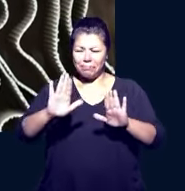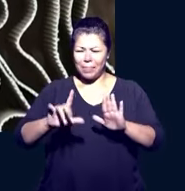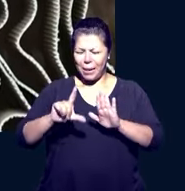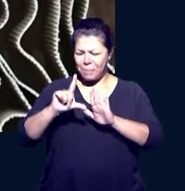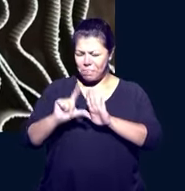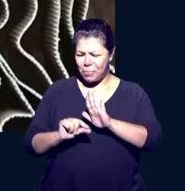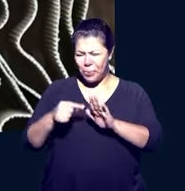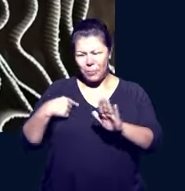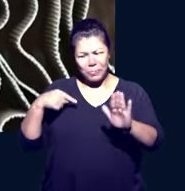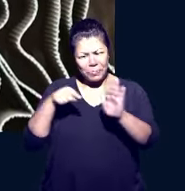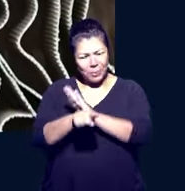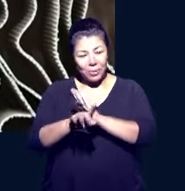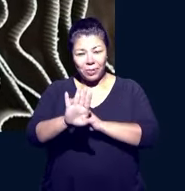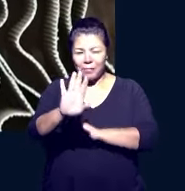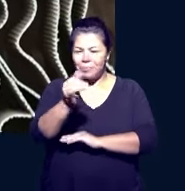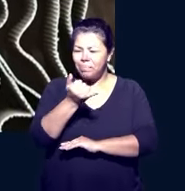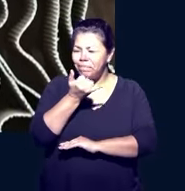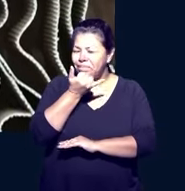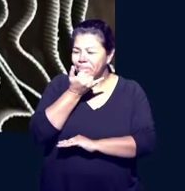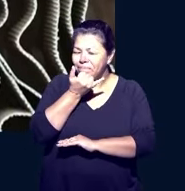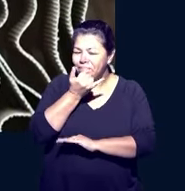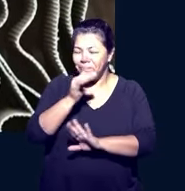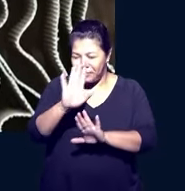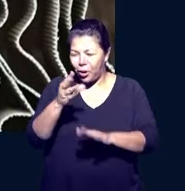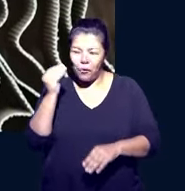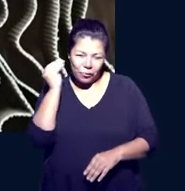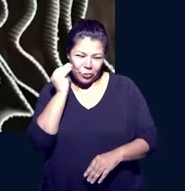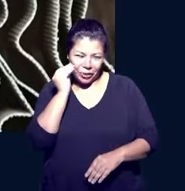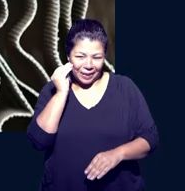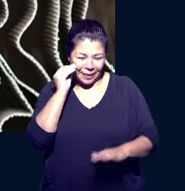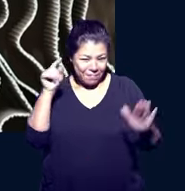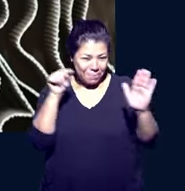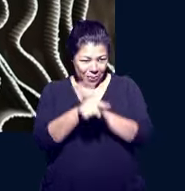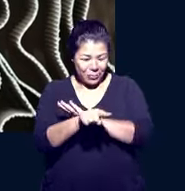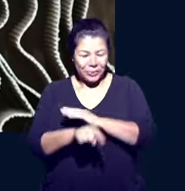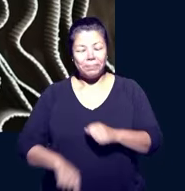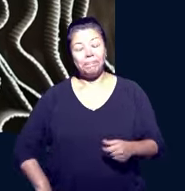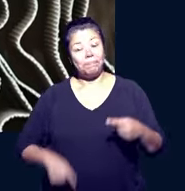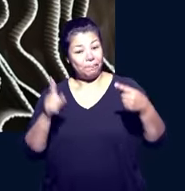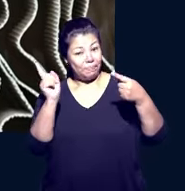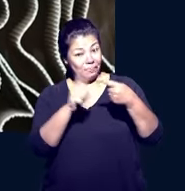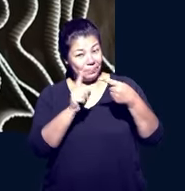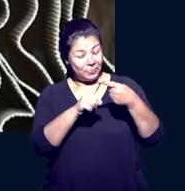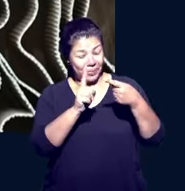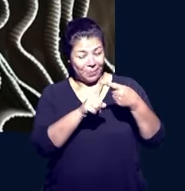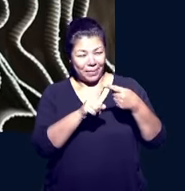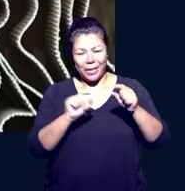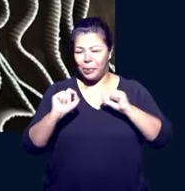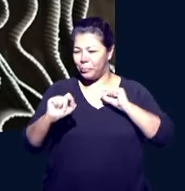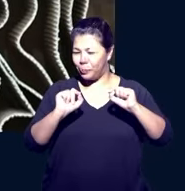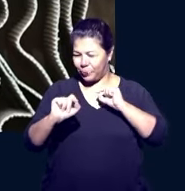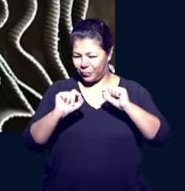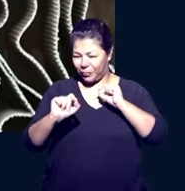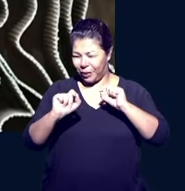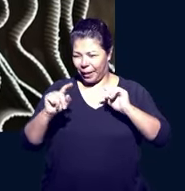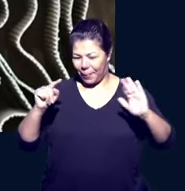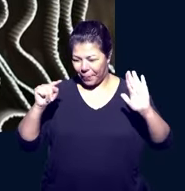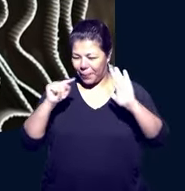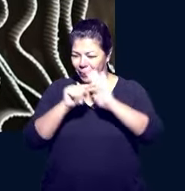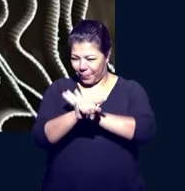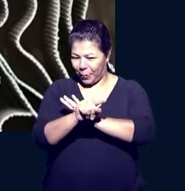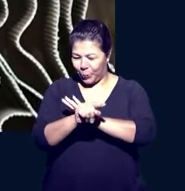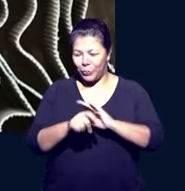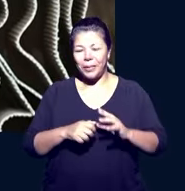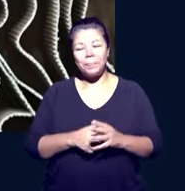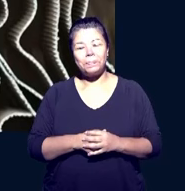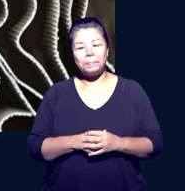fazer do meu limão uma limonada e a minha primeira pergunta diz respeito a um ao fato